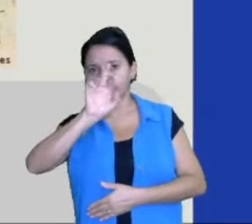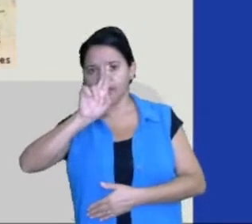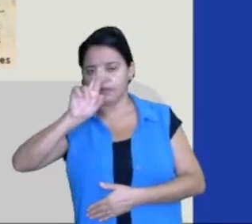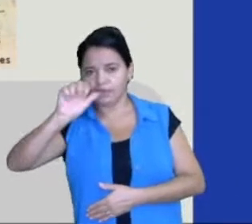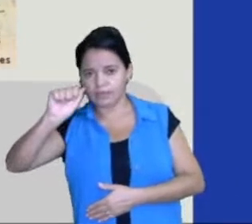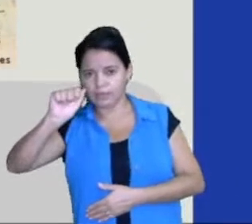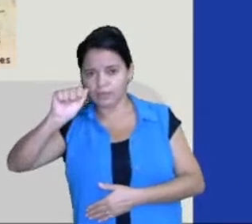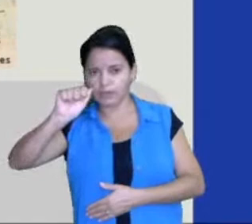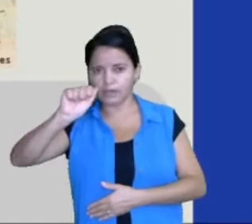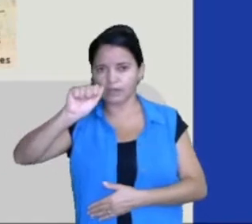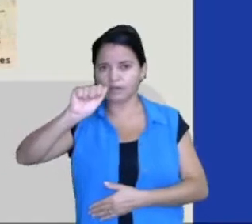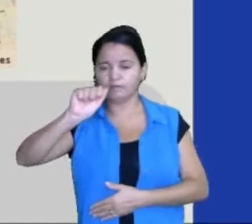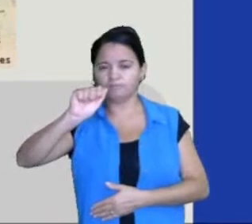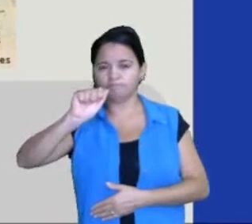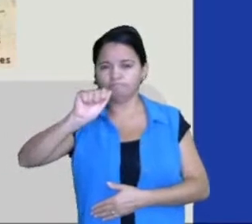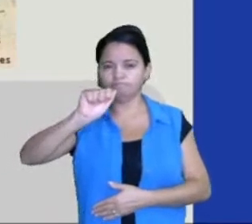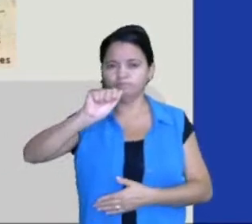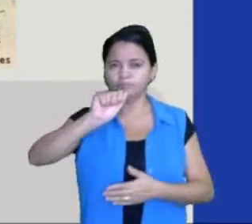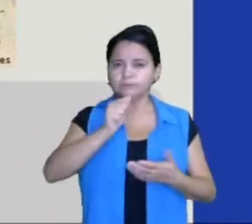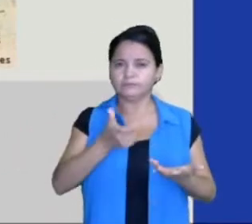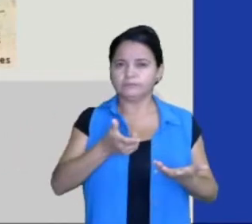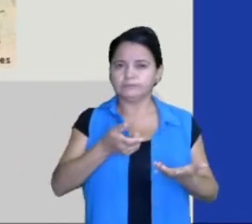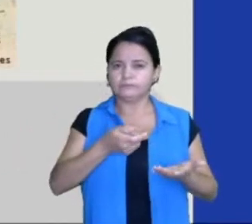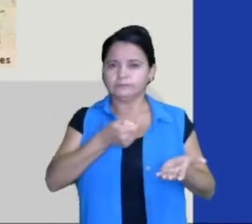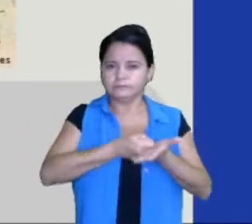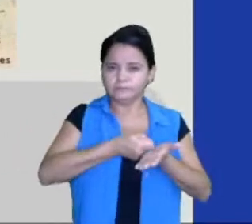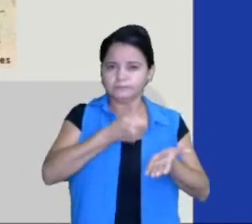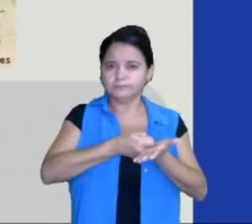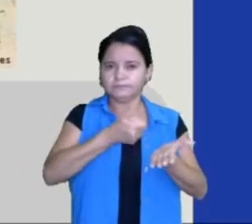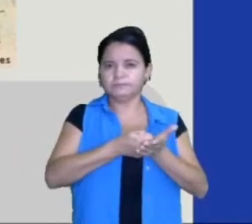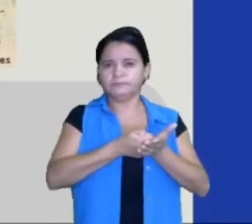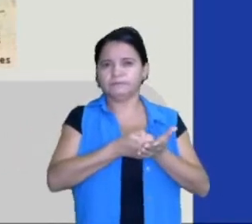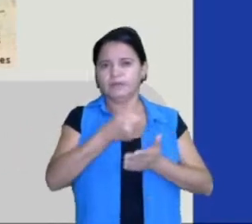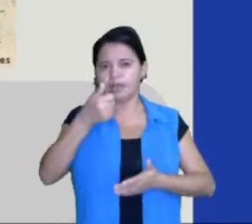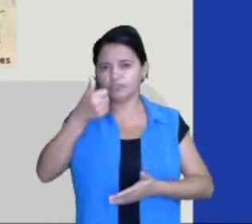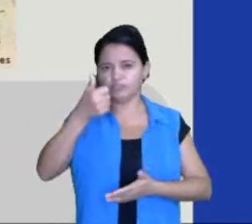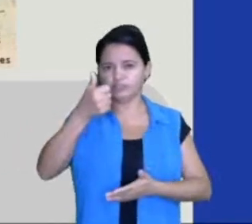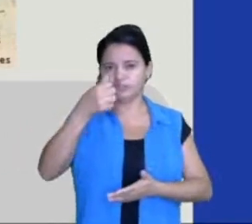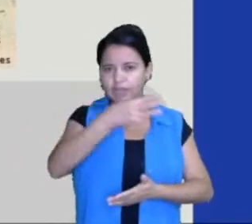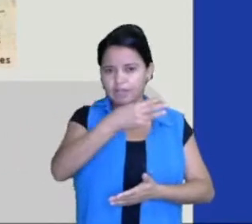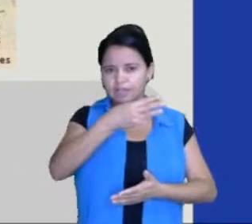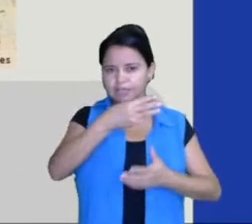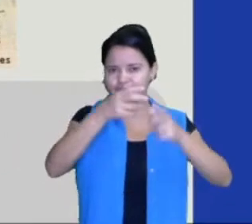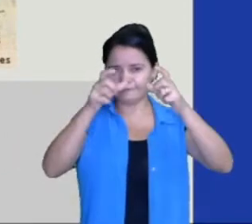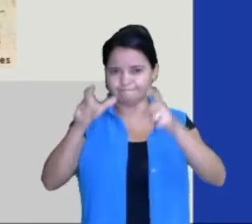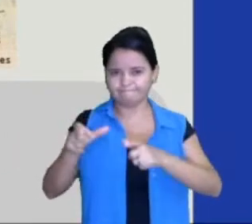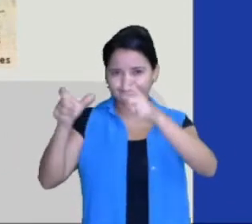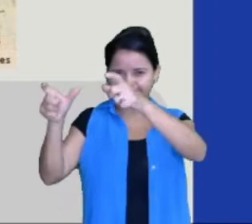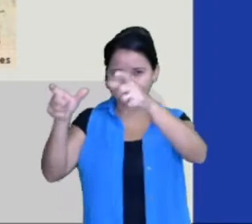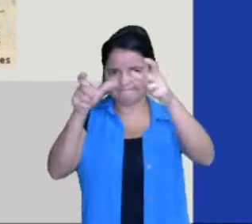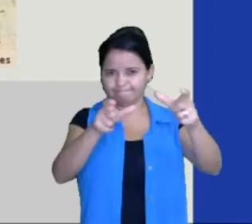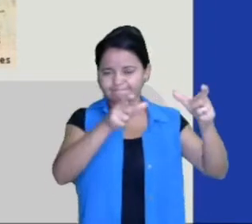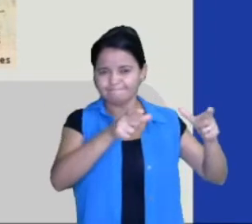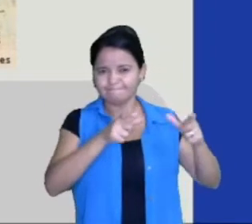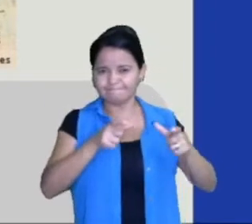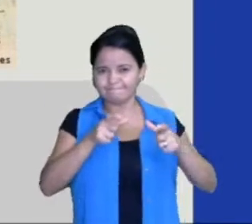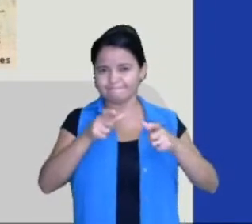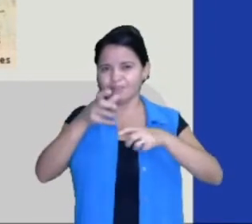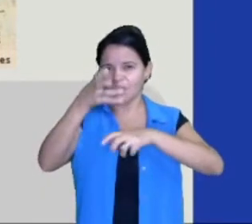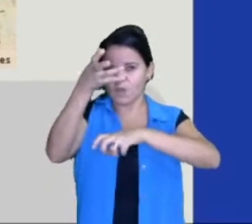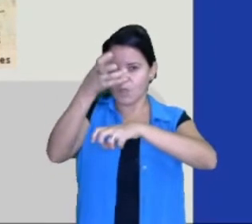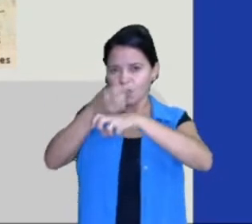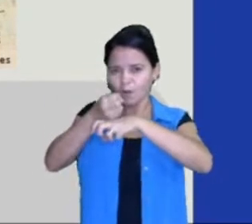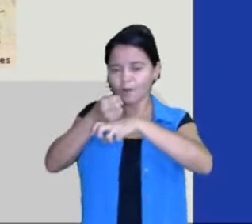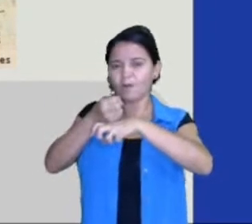entre várias leis, que nós vamos ver daqui a pouquinho, tinha a chamada lei do chá, tá?